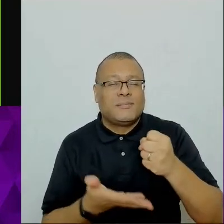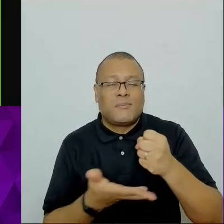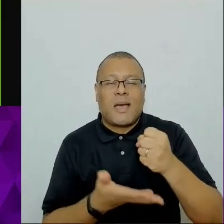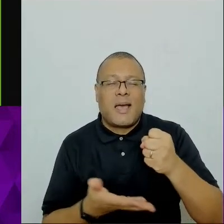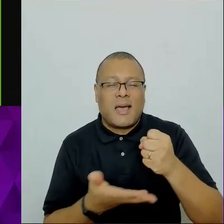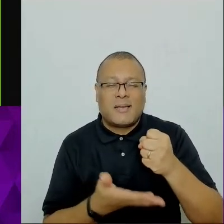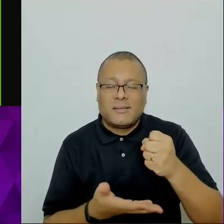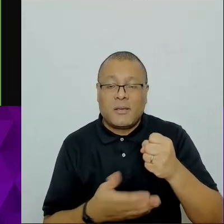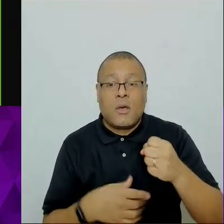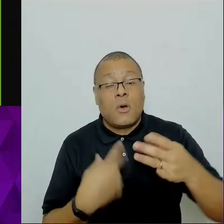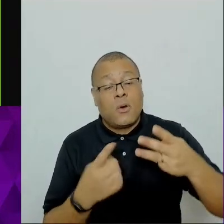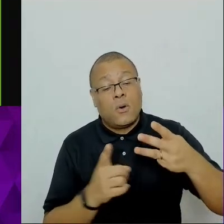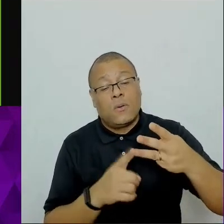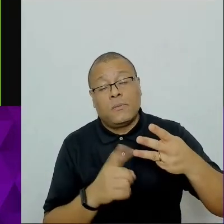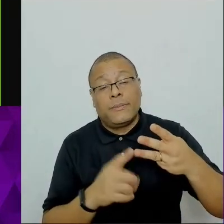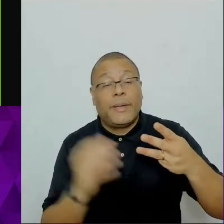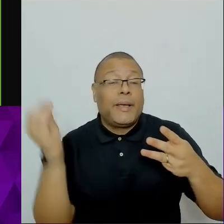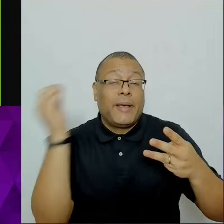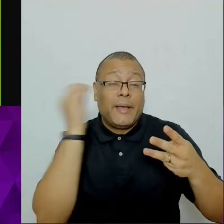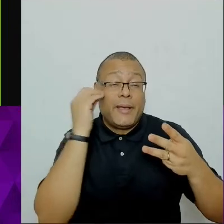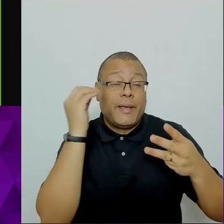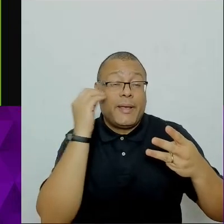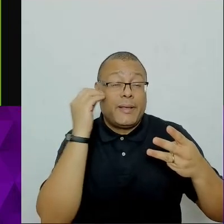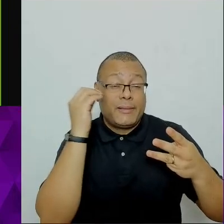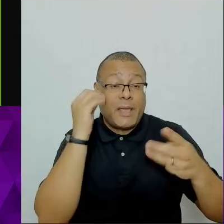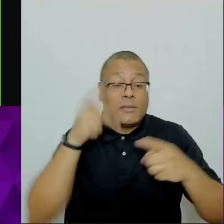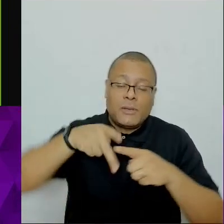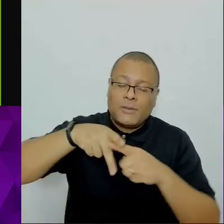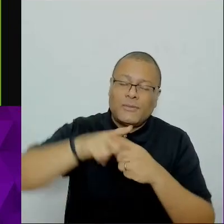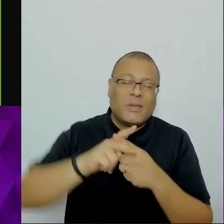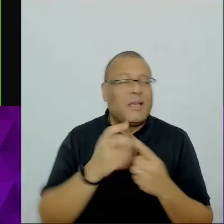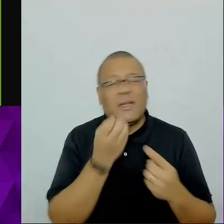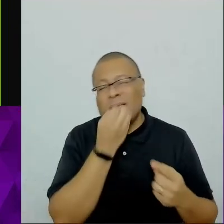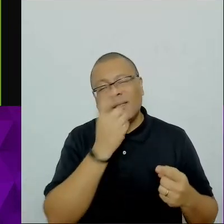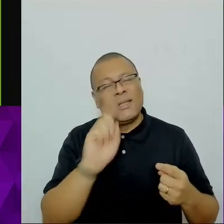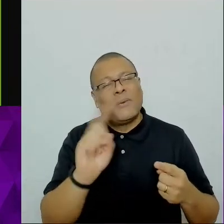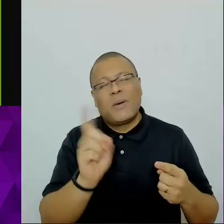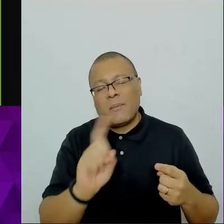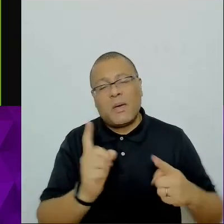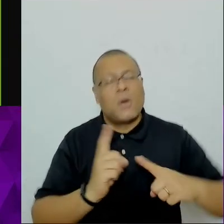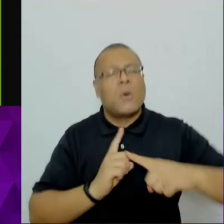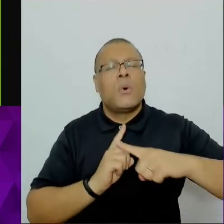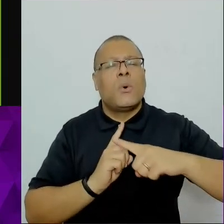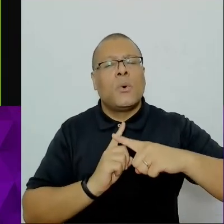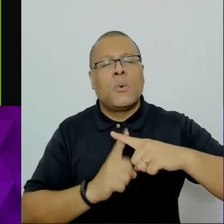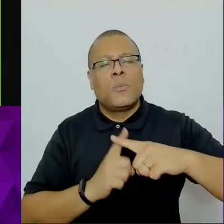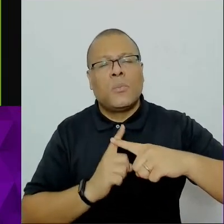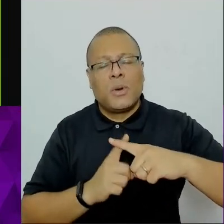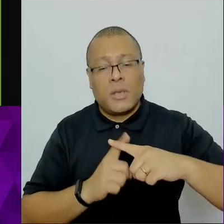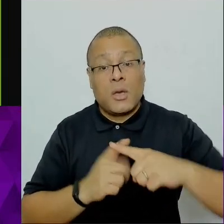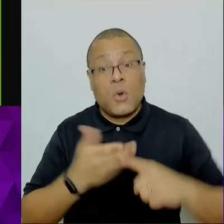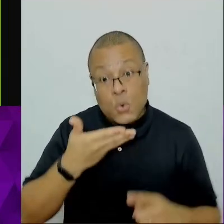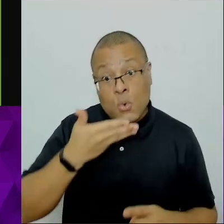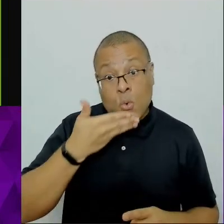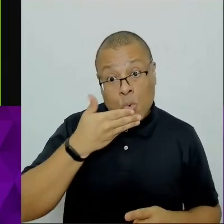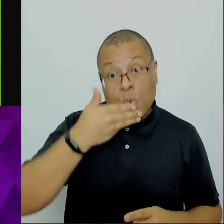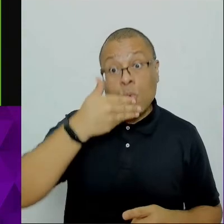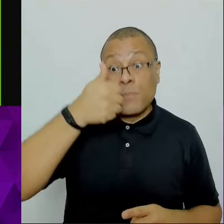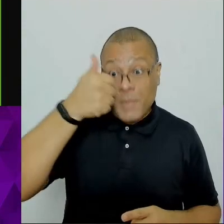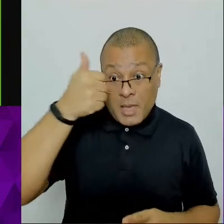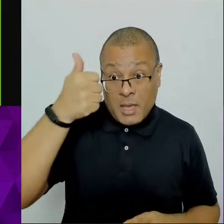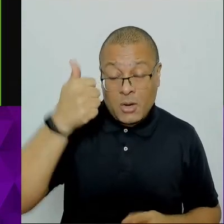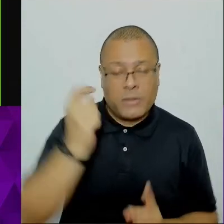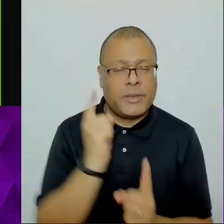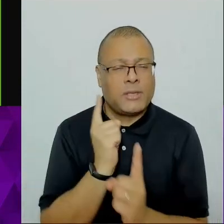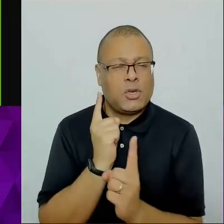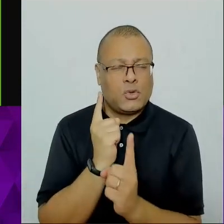até mesmo para fazer testes de ferramentas, né? Por quê? O indicado que a gente percebeu